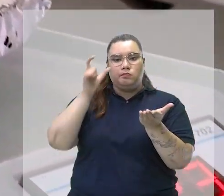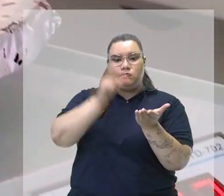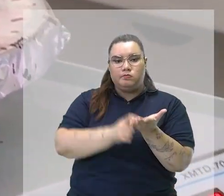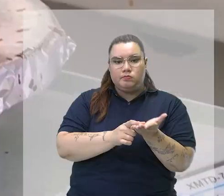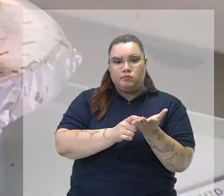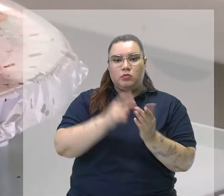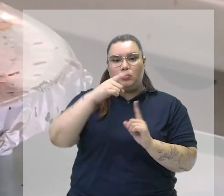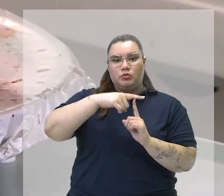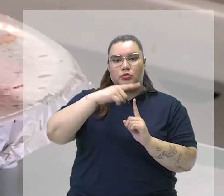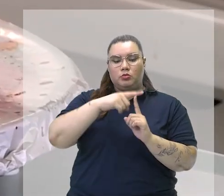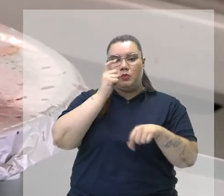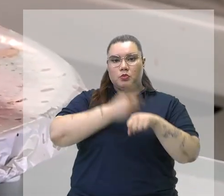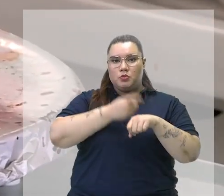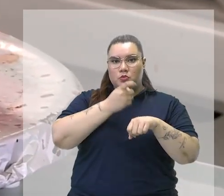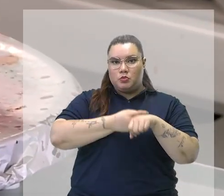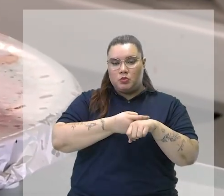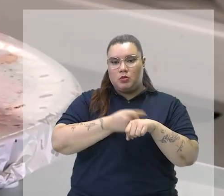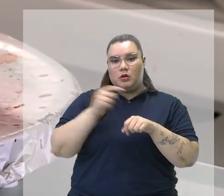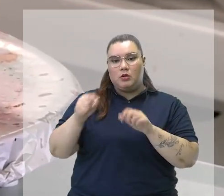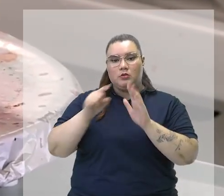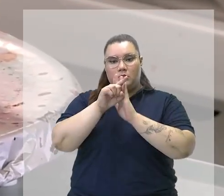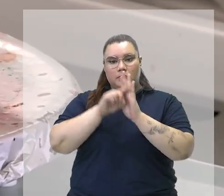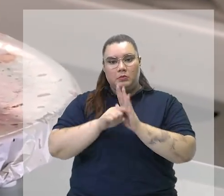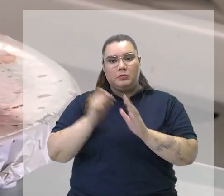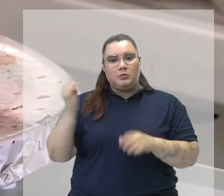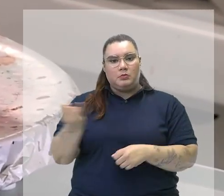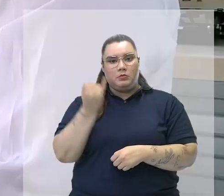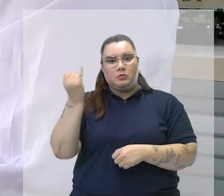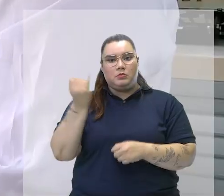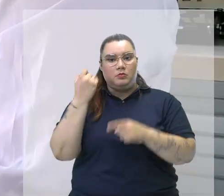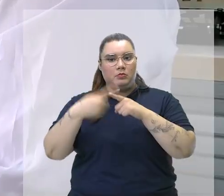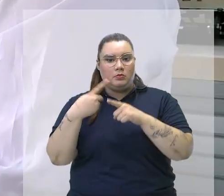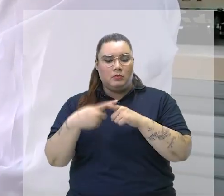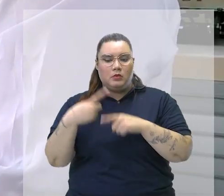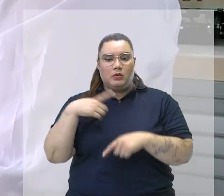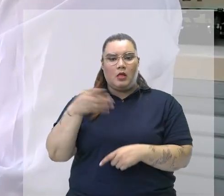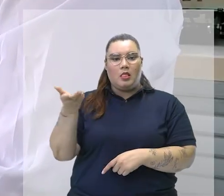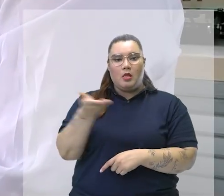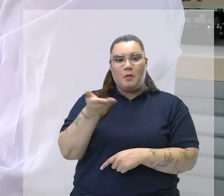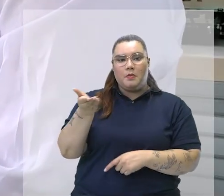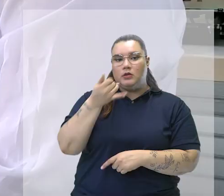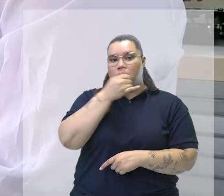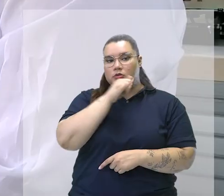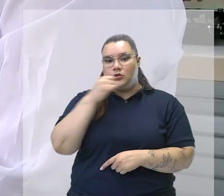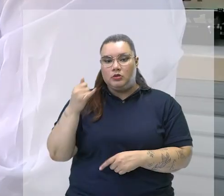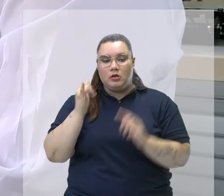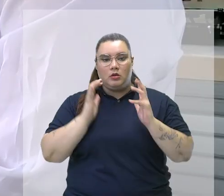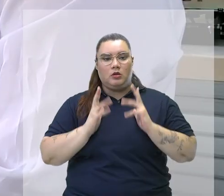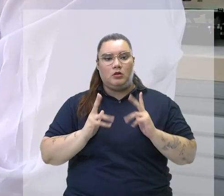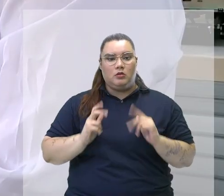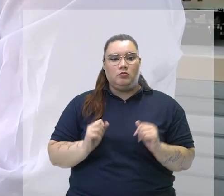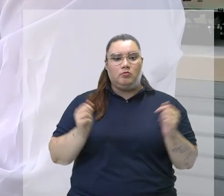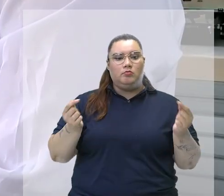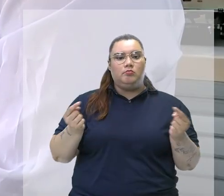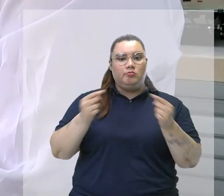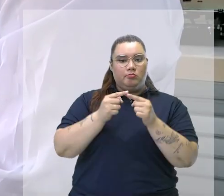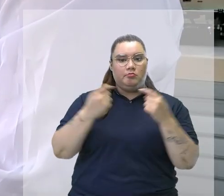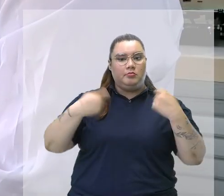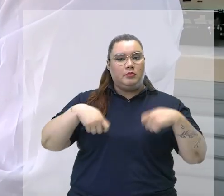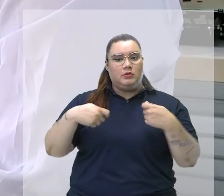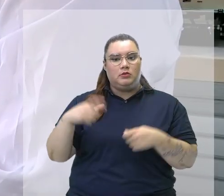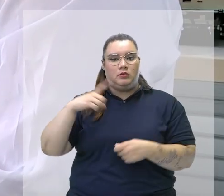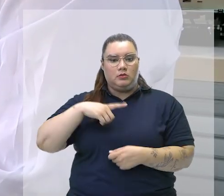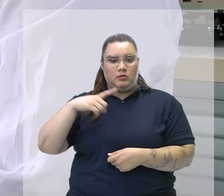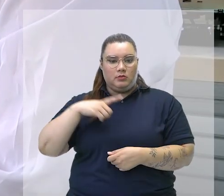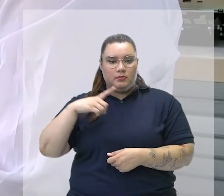do estado sólido. Essa pesquisa ela é bem importante por conta da demanda energética limpa, demanda de energia